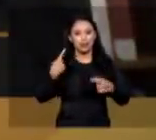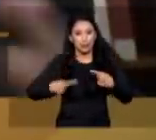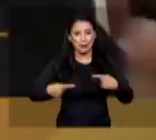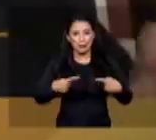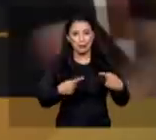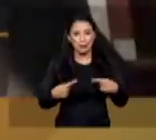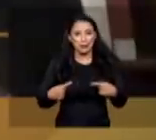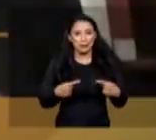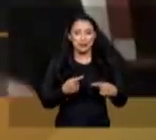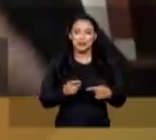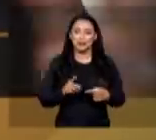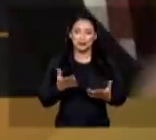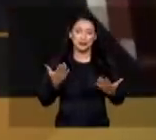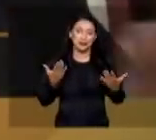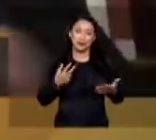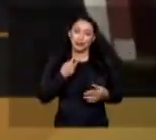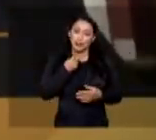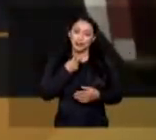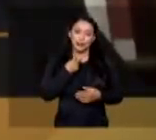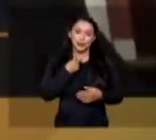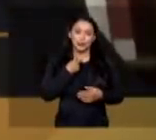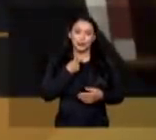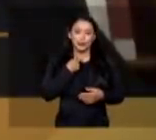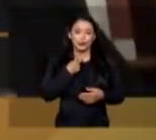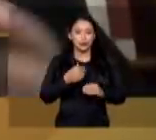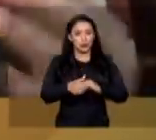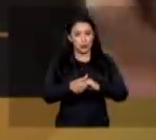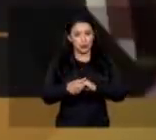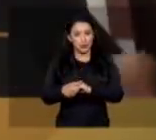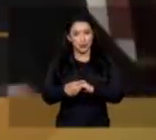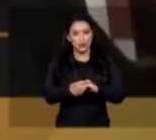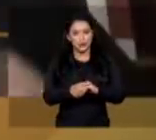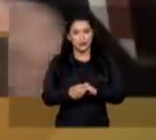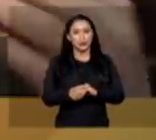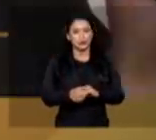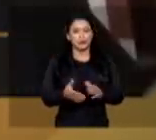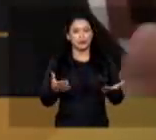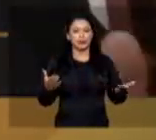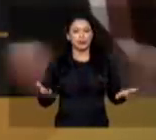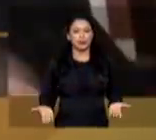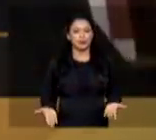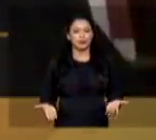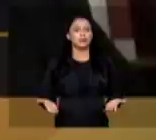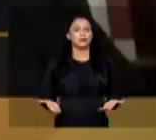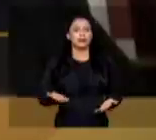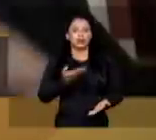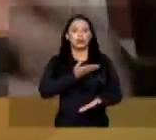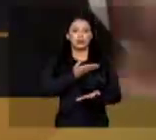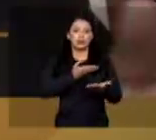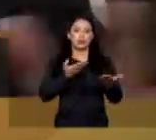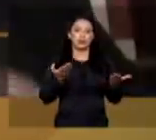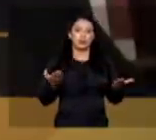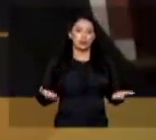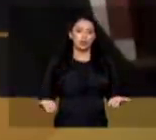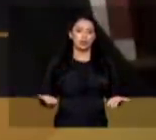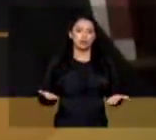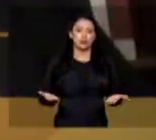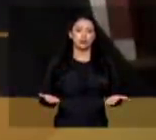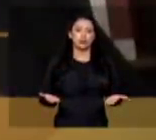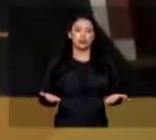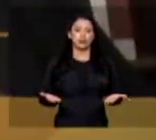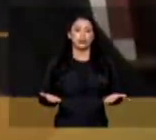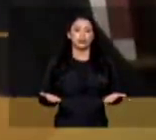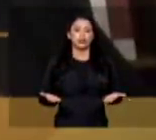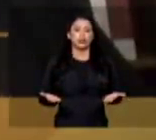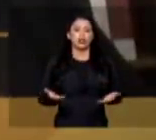diálogo, nos debates, não pude cumprimentar nem a Vossa Excelência, nem aos colegas e também muito menos